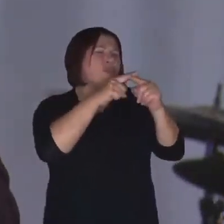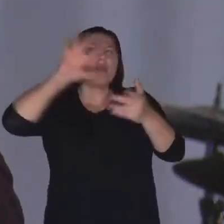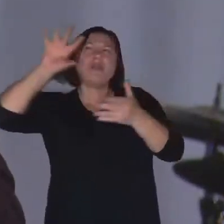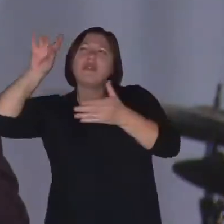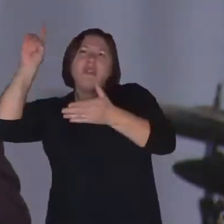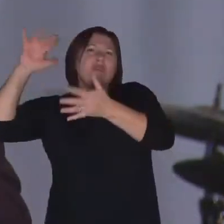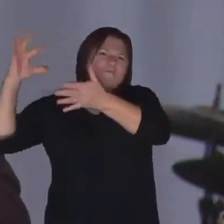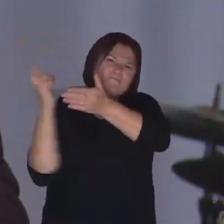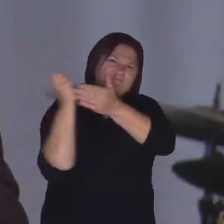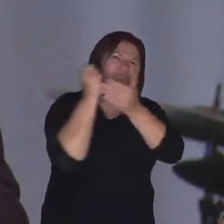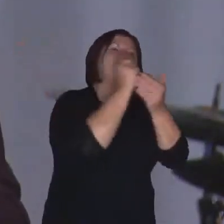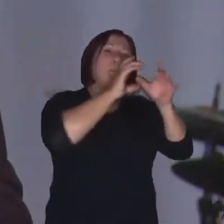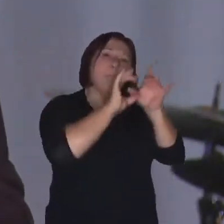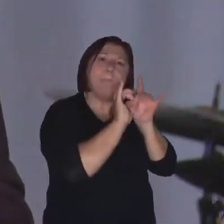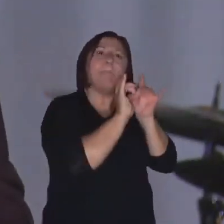ficariam.